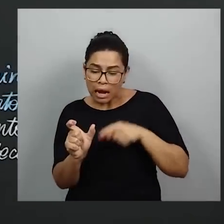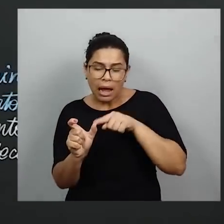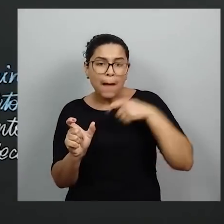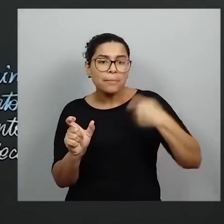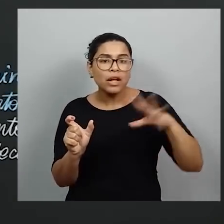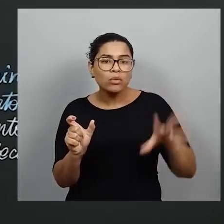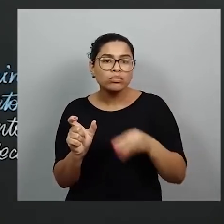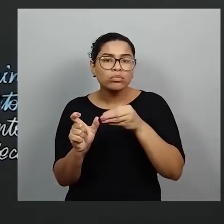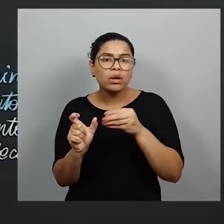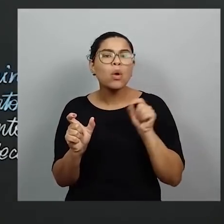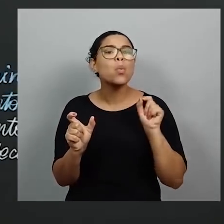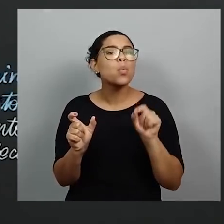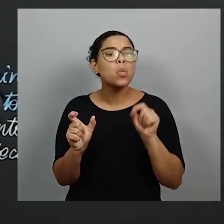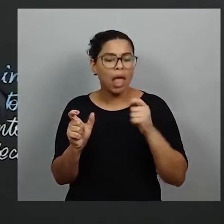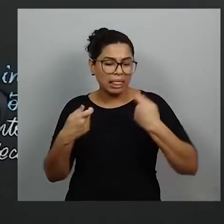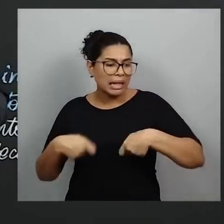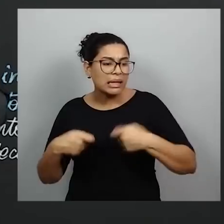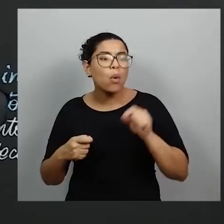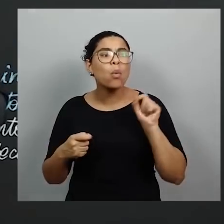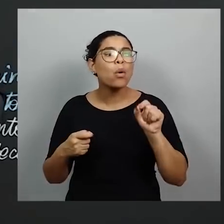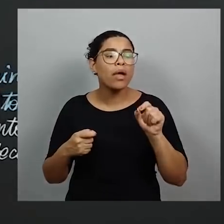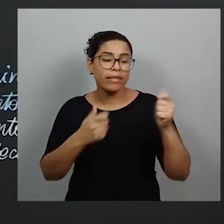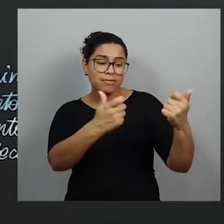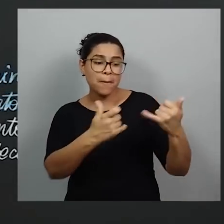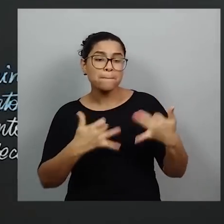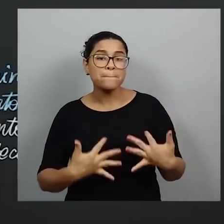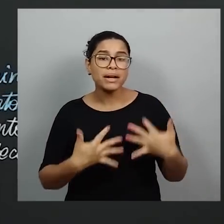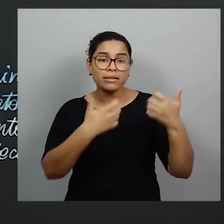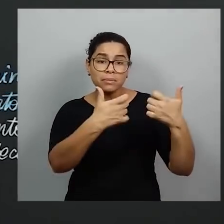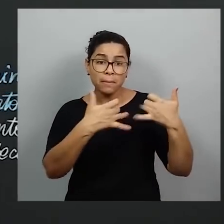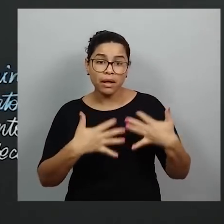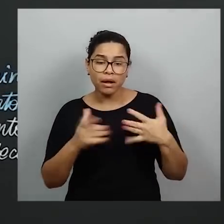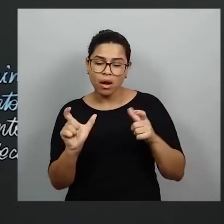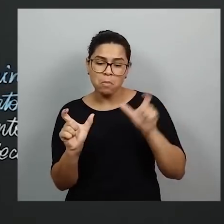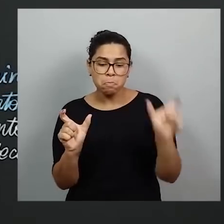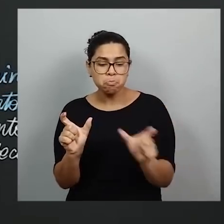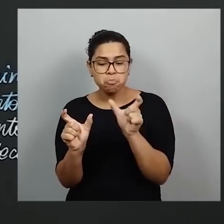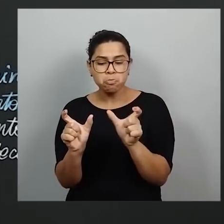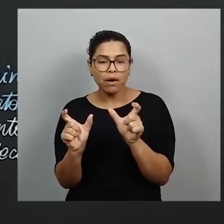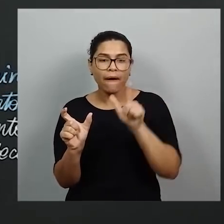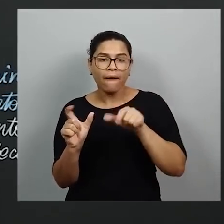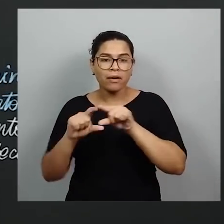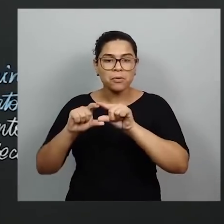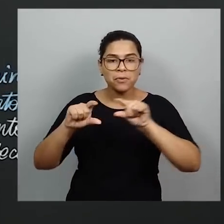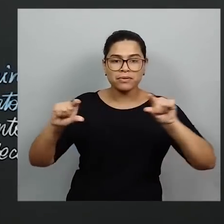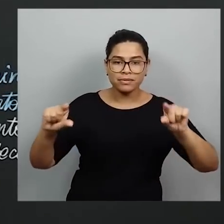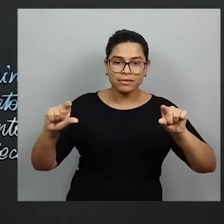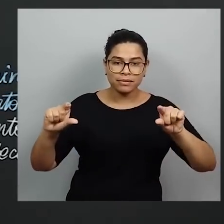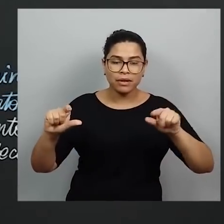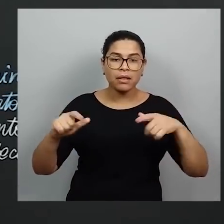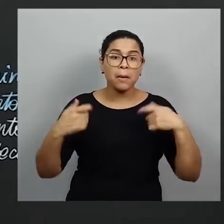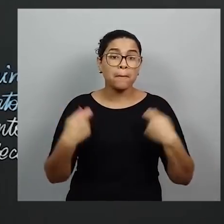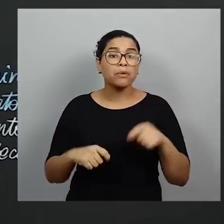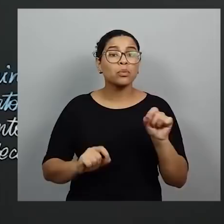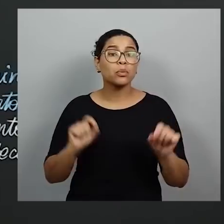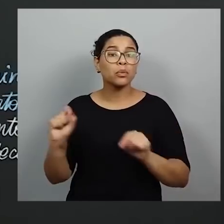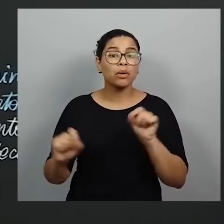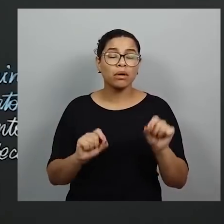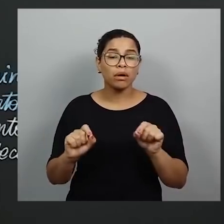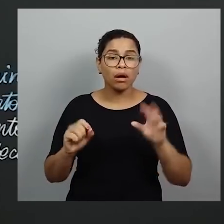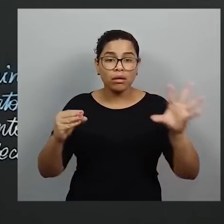algo. Quando eu digo necessidade de que você me explique o que aconteceu, toda essa construção, que é uma oração, ela tem valor